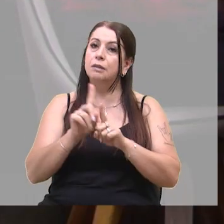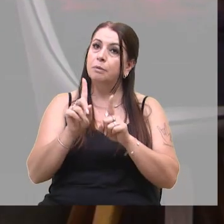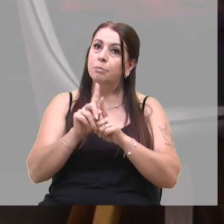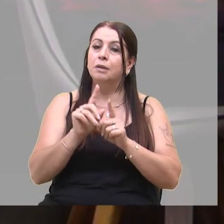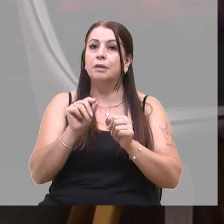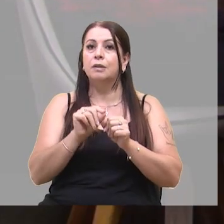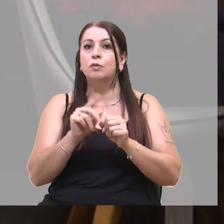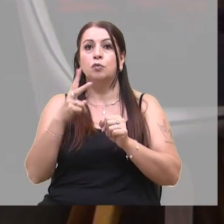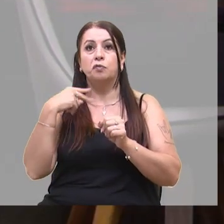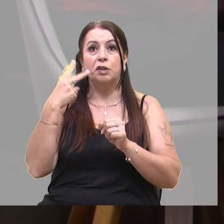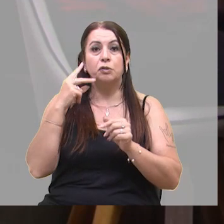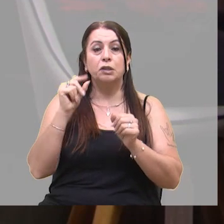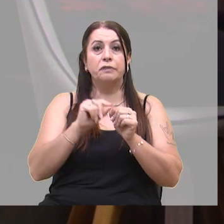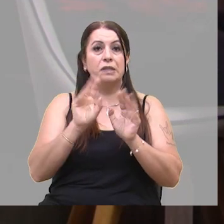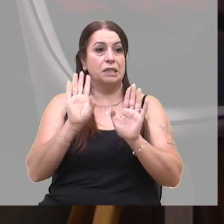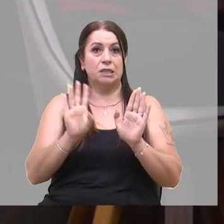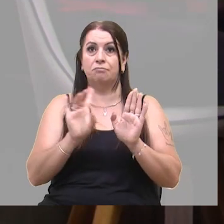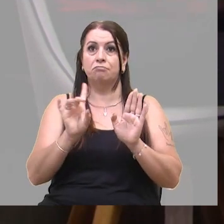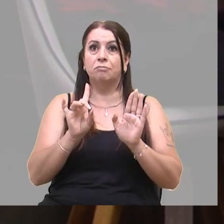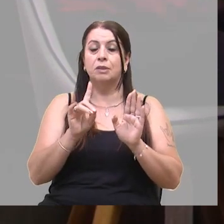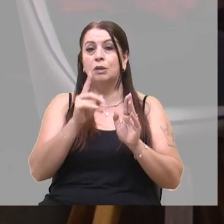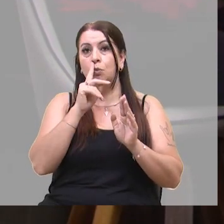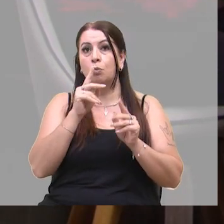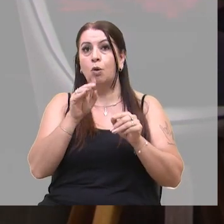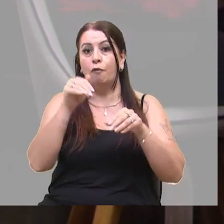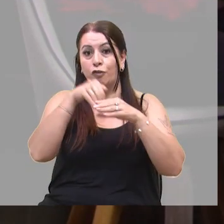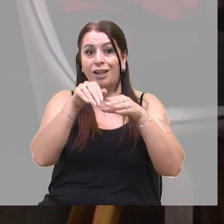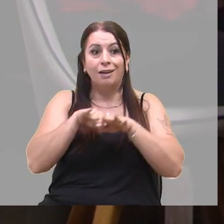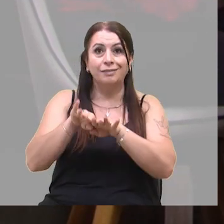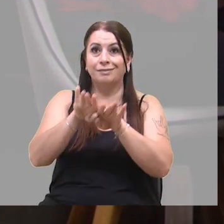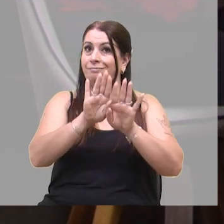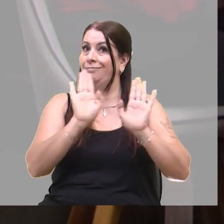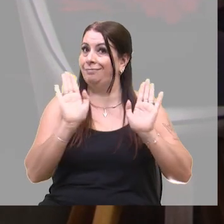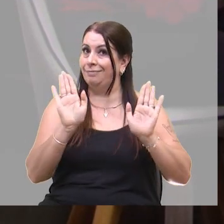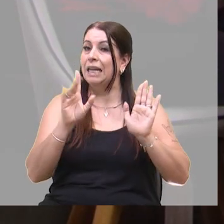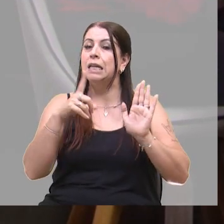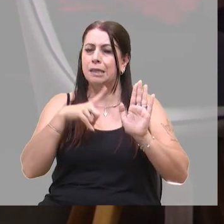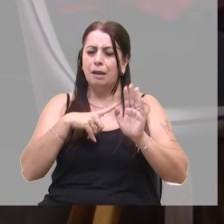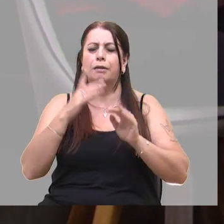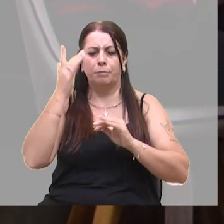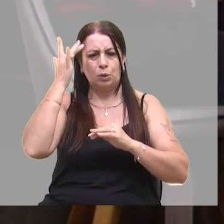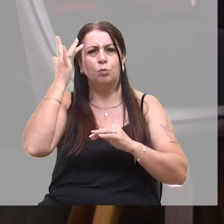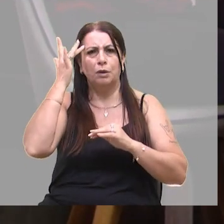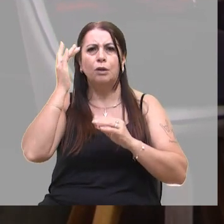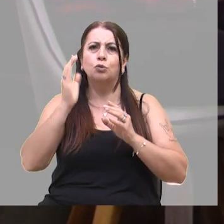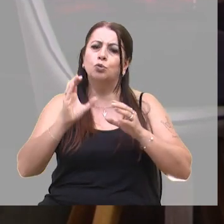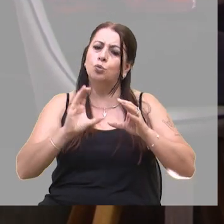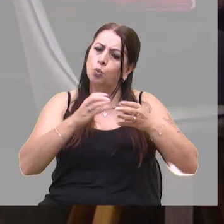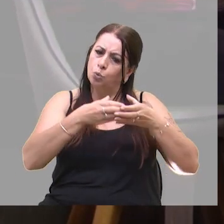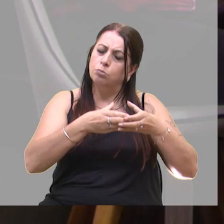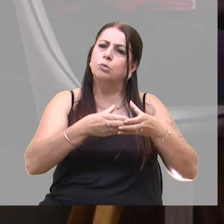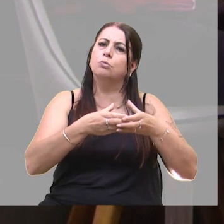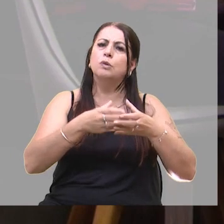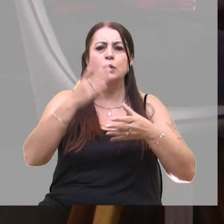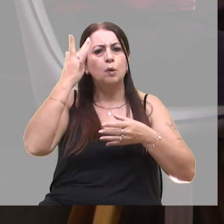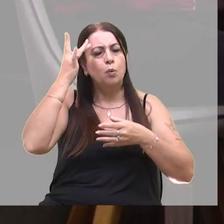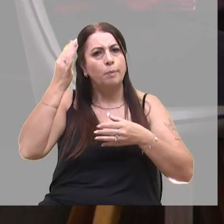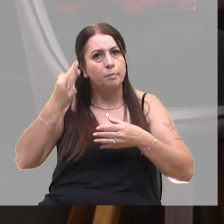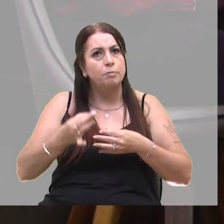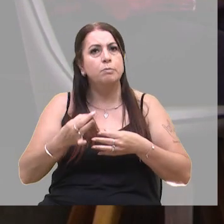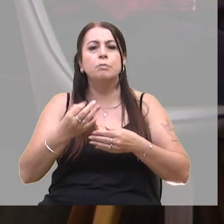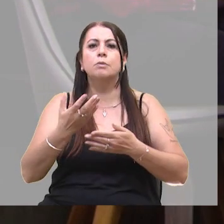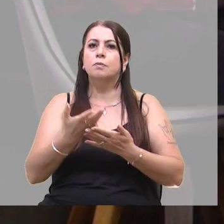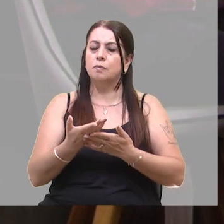que isso acontecesse. Claro, claro, claro. Muito menos os vereadores fariam isso com unanimidade. Então eu acho que a gente tem essa maturidade de